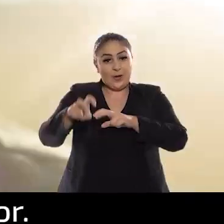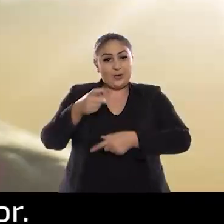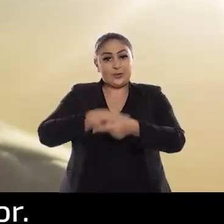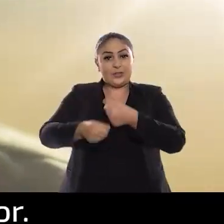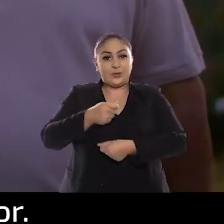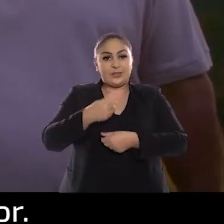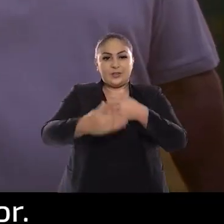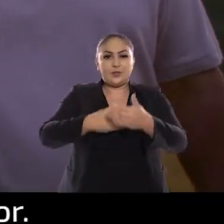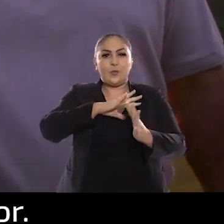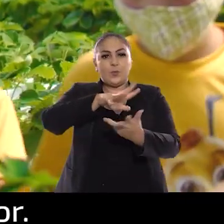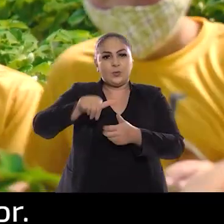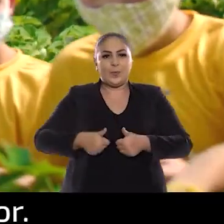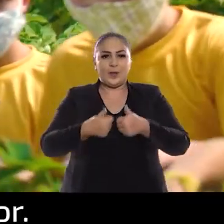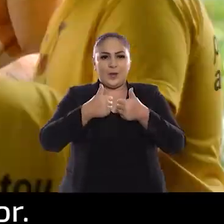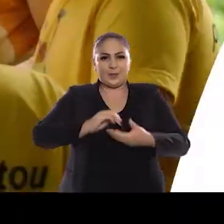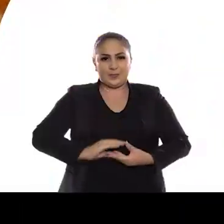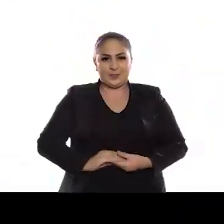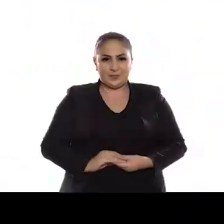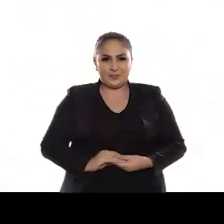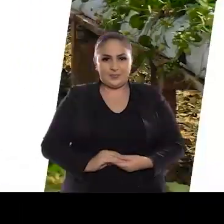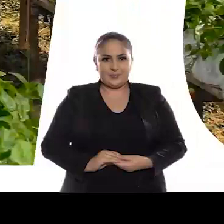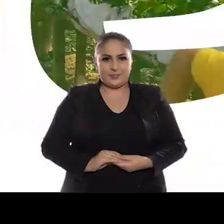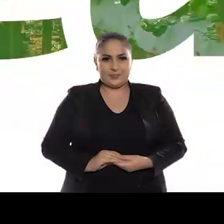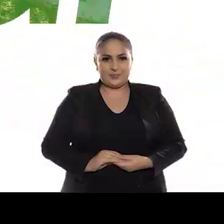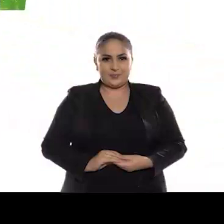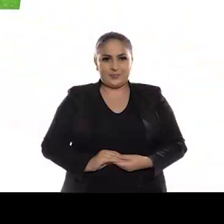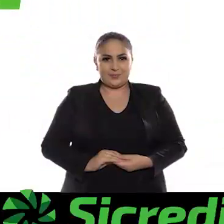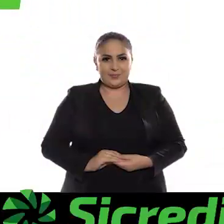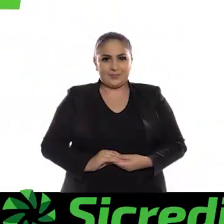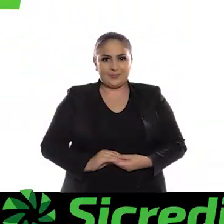seu agronegócio rende um mundo melhor.